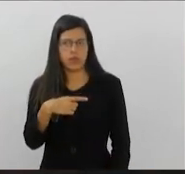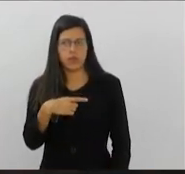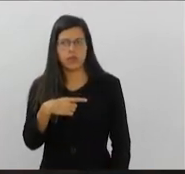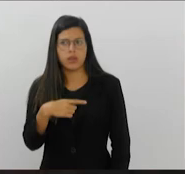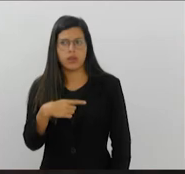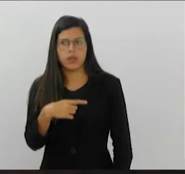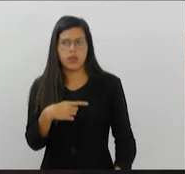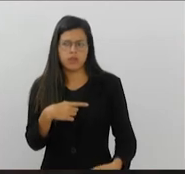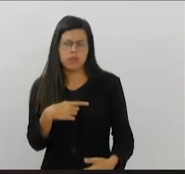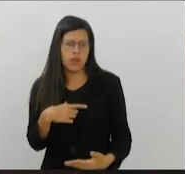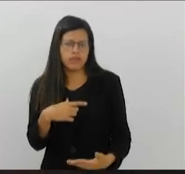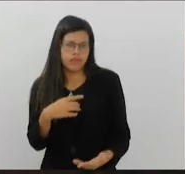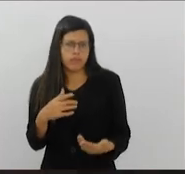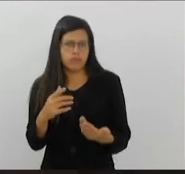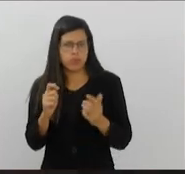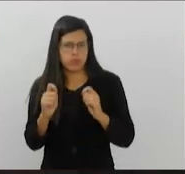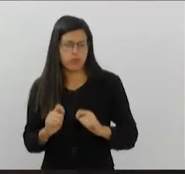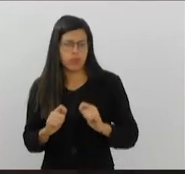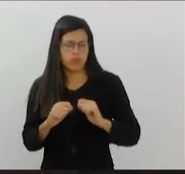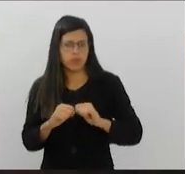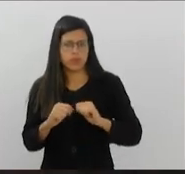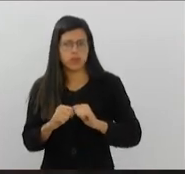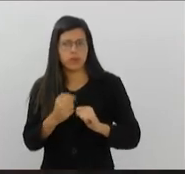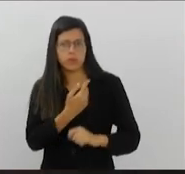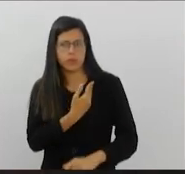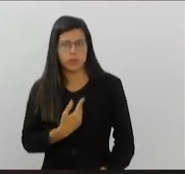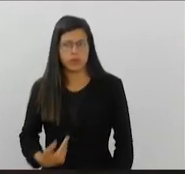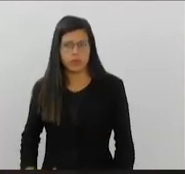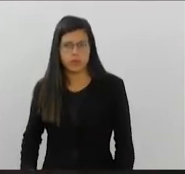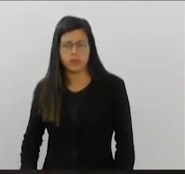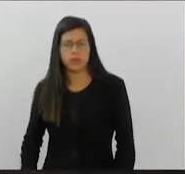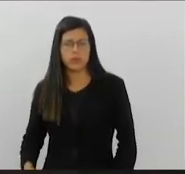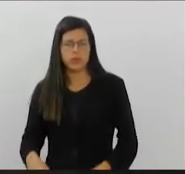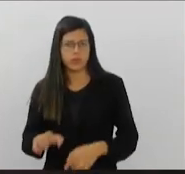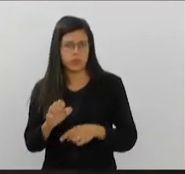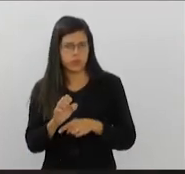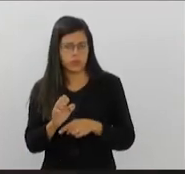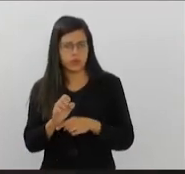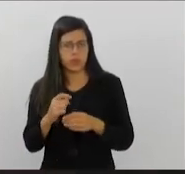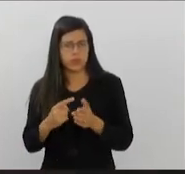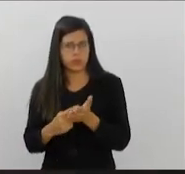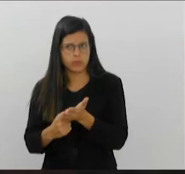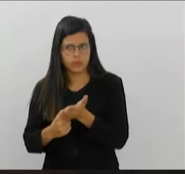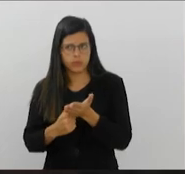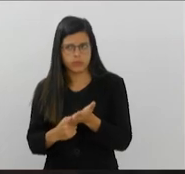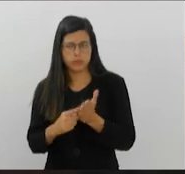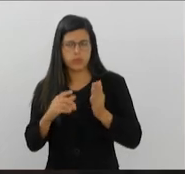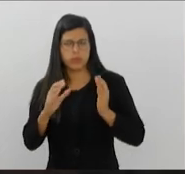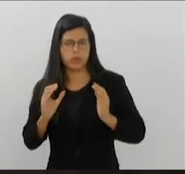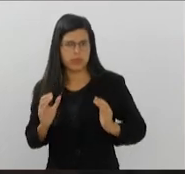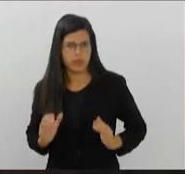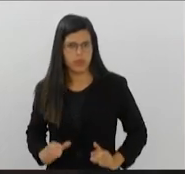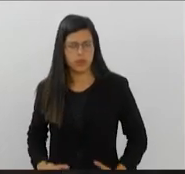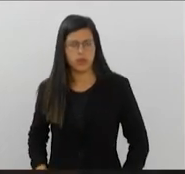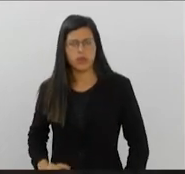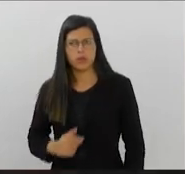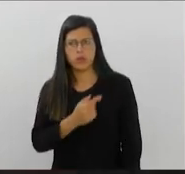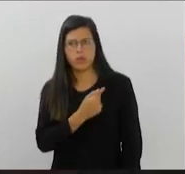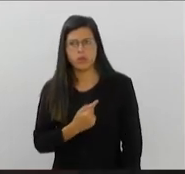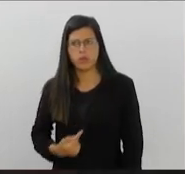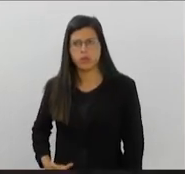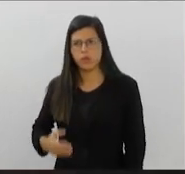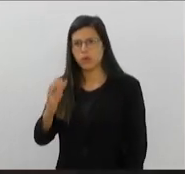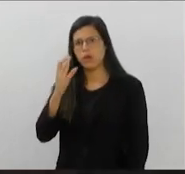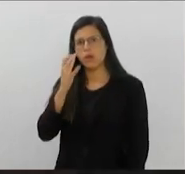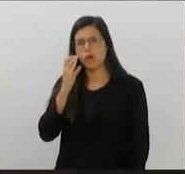isso seja feito. Eu acho que o governo do estado é um governo comprometido com a cidadania. O governador Cláudio Castro,